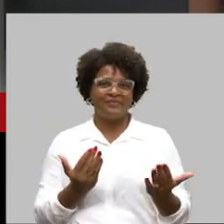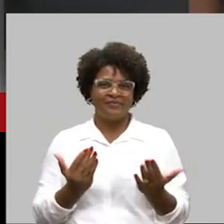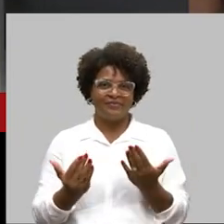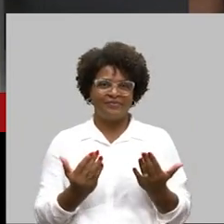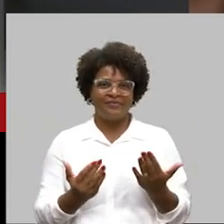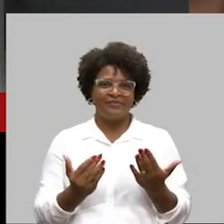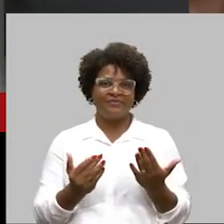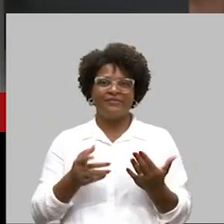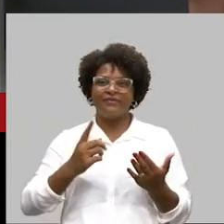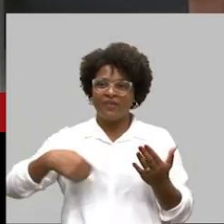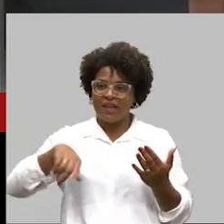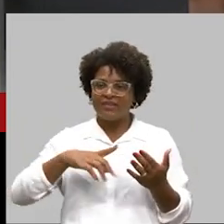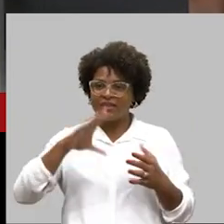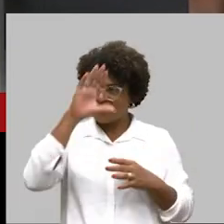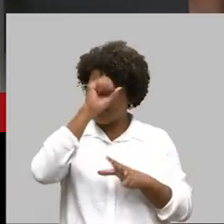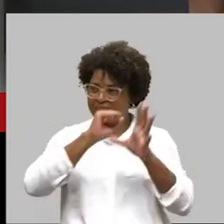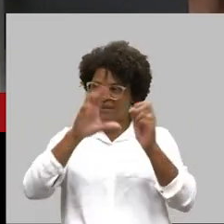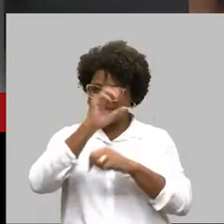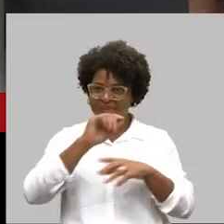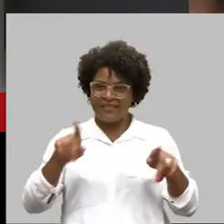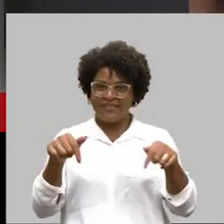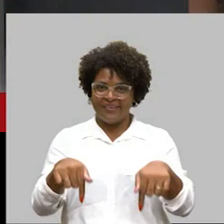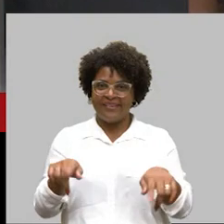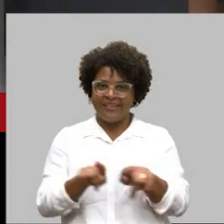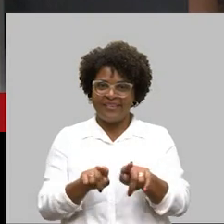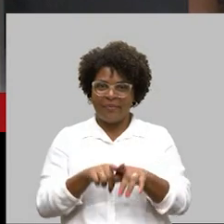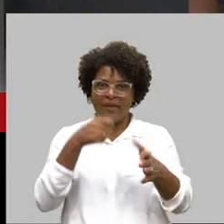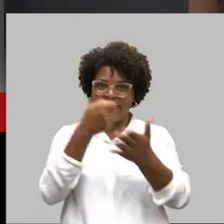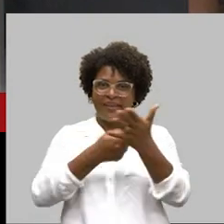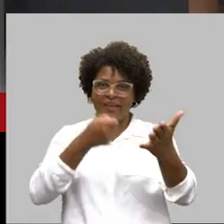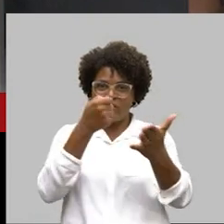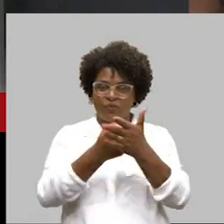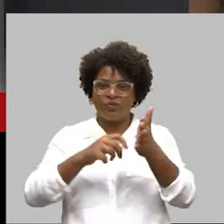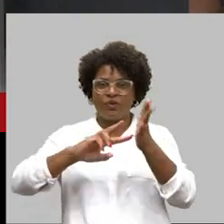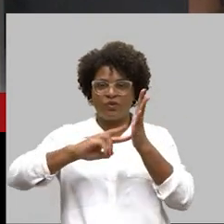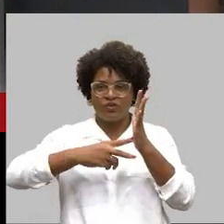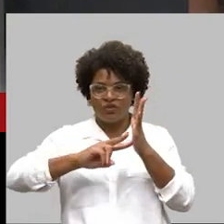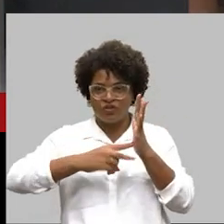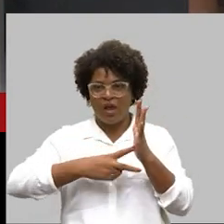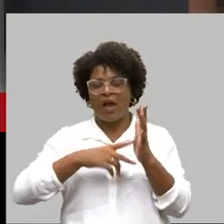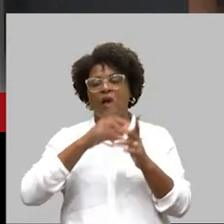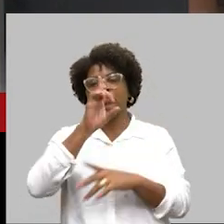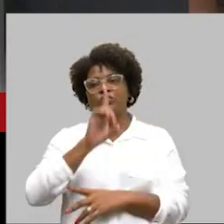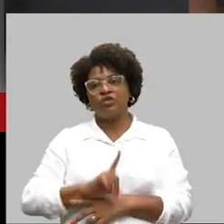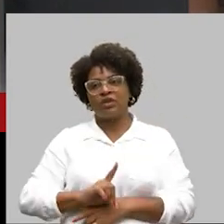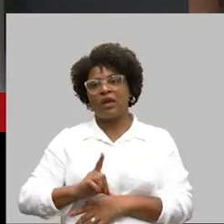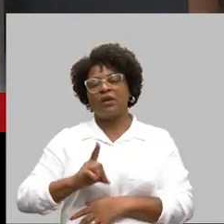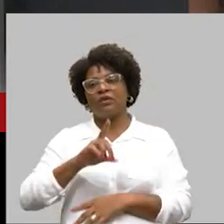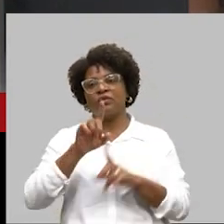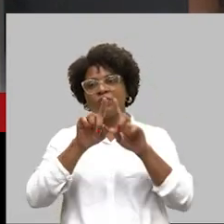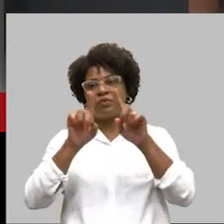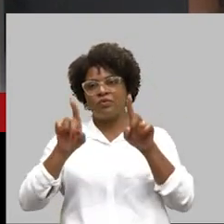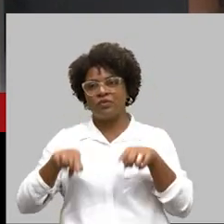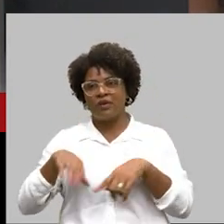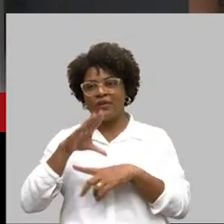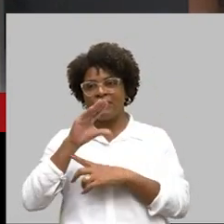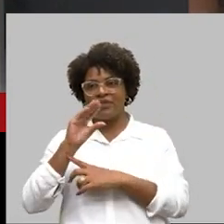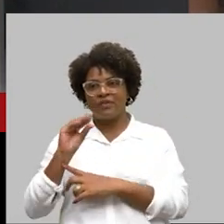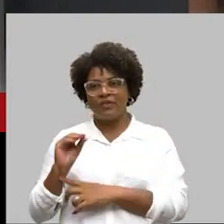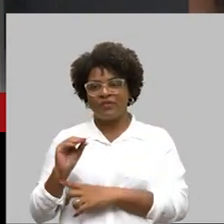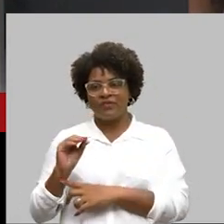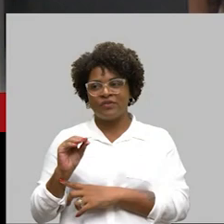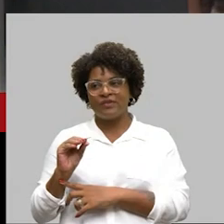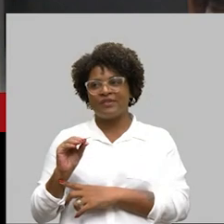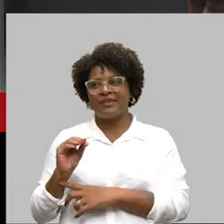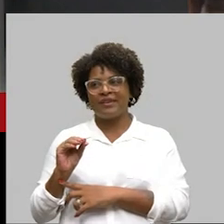a gente aprendeu aqui também com você na luta do sindicato na luta por direito do servidores então nós